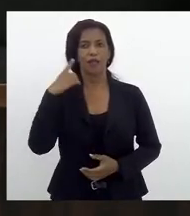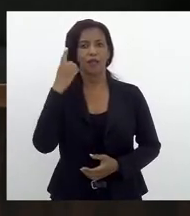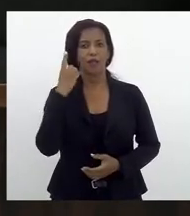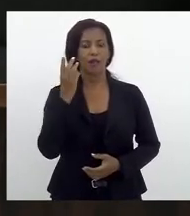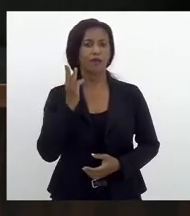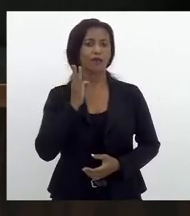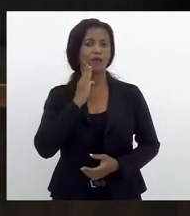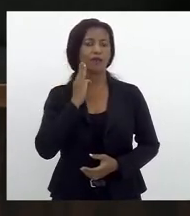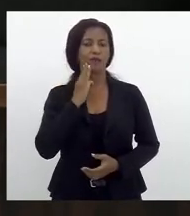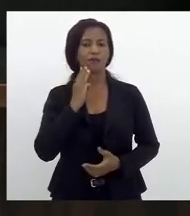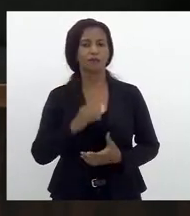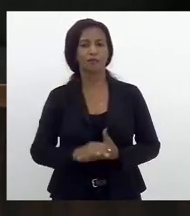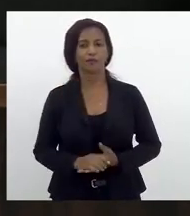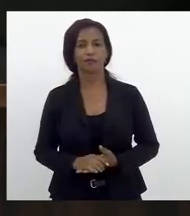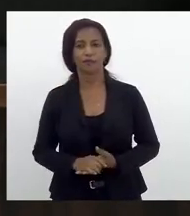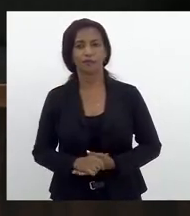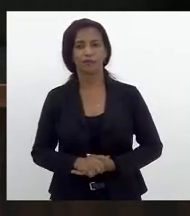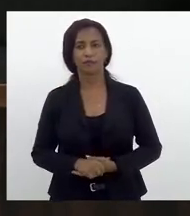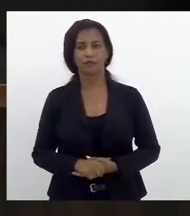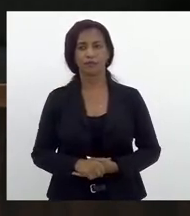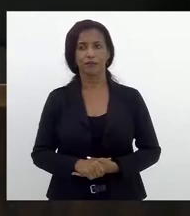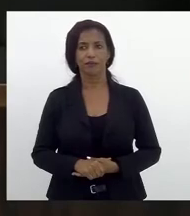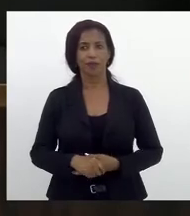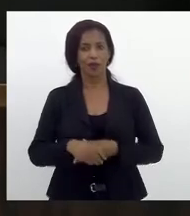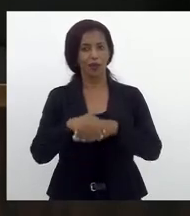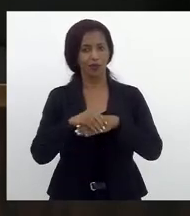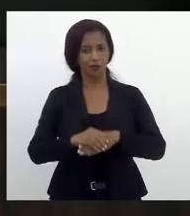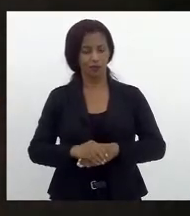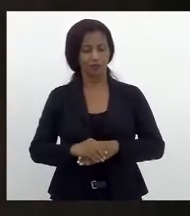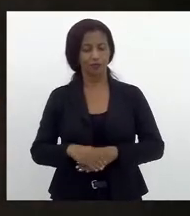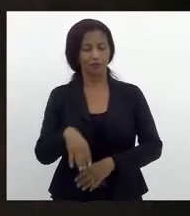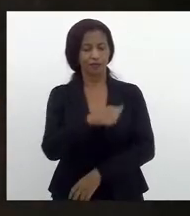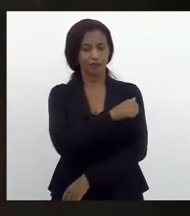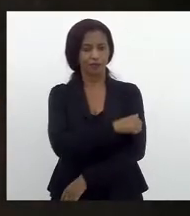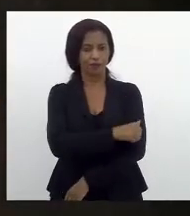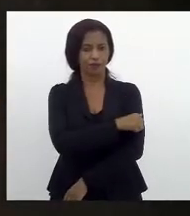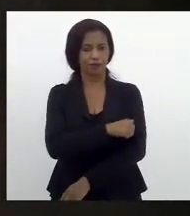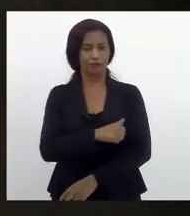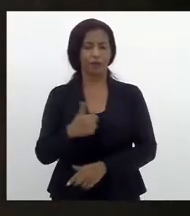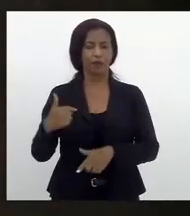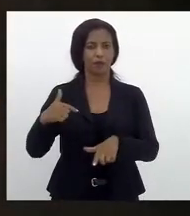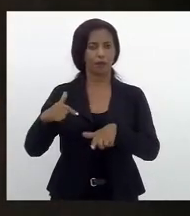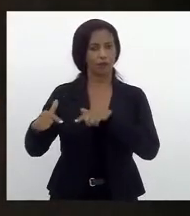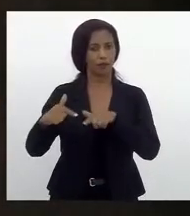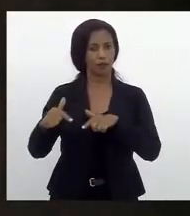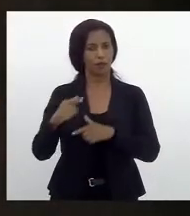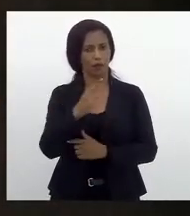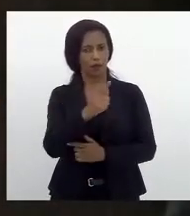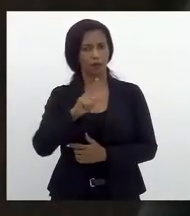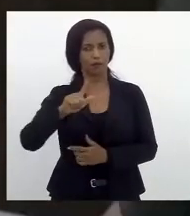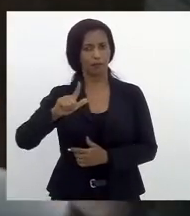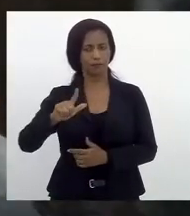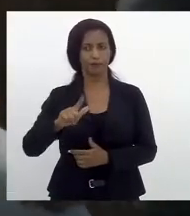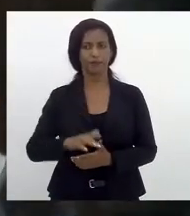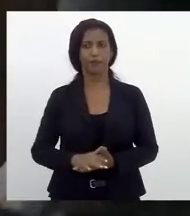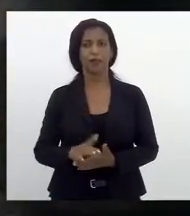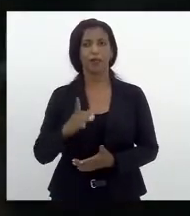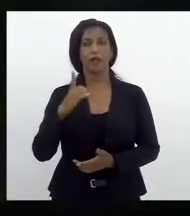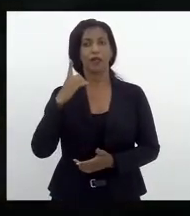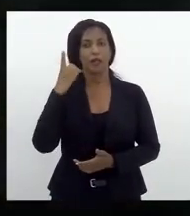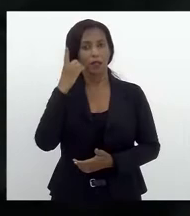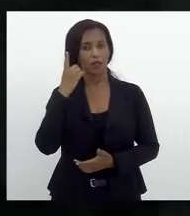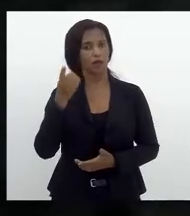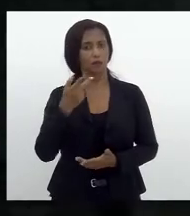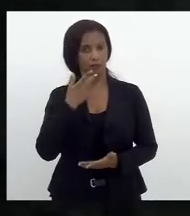Carneiro. Vou cumprimentar a deputada enfermeira Rejane pela iniciativa do projeto. Eu sou um dos autores da lei que a deputada enfermeira